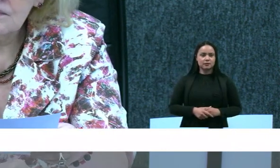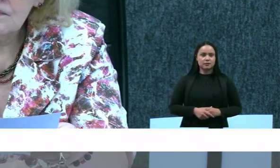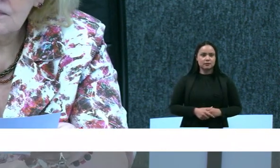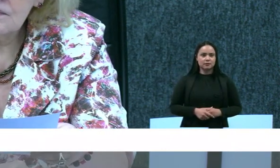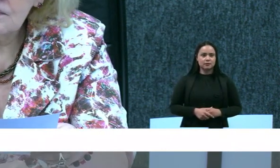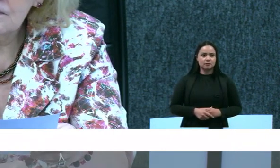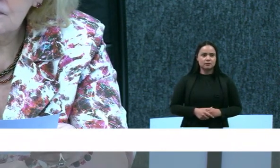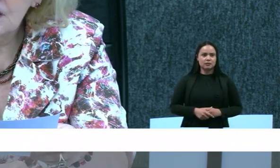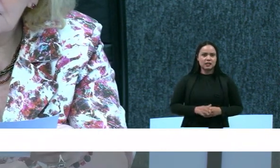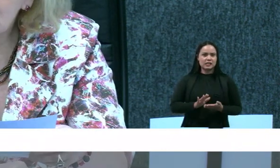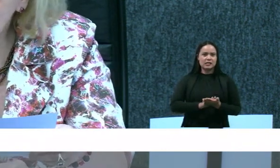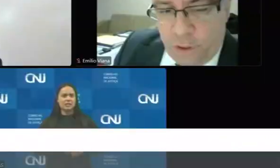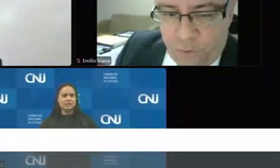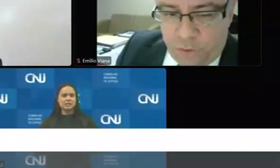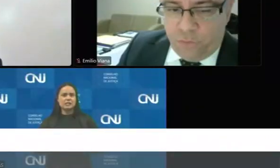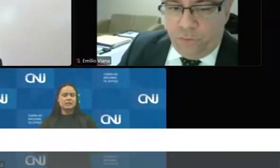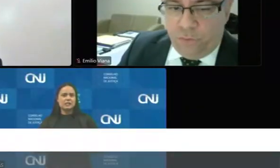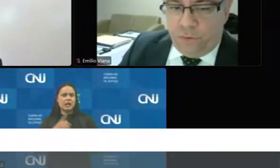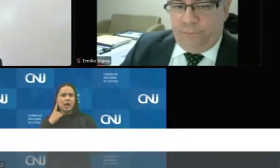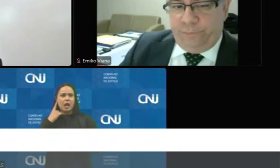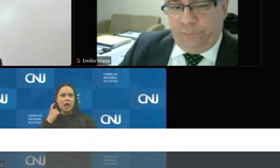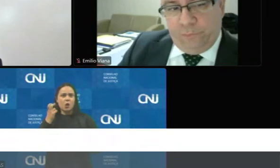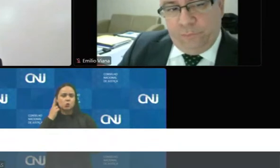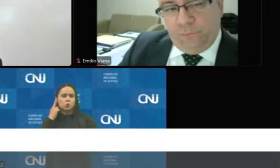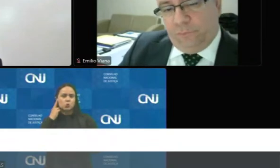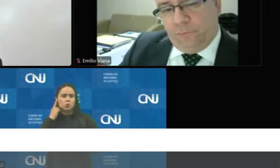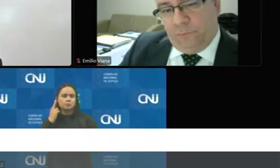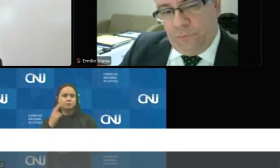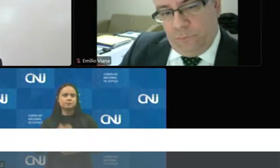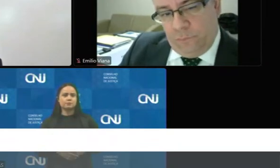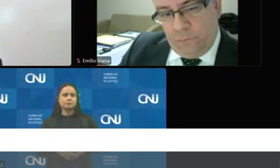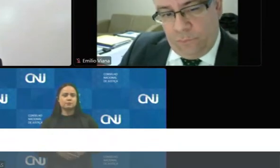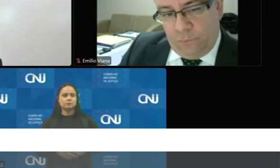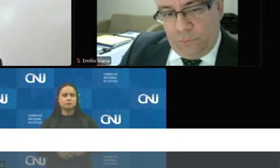Acho que ele está sem áudio agora. Está sem áudio.